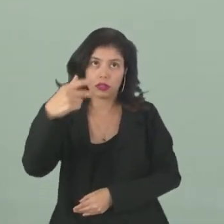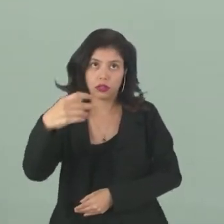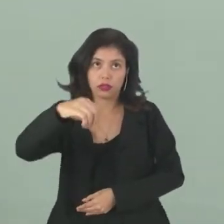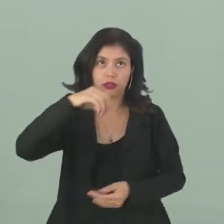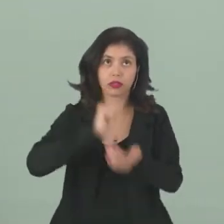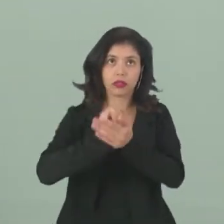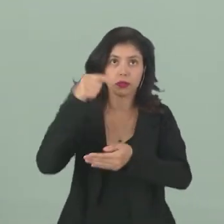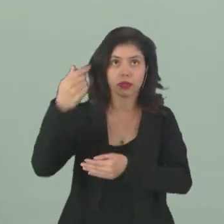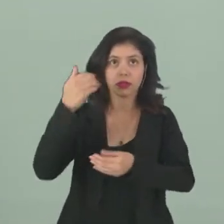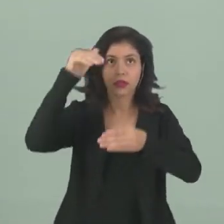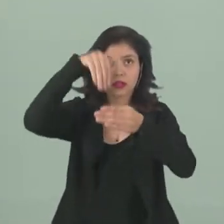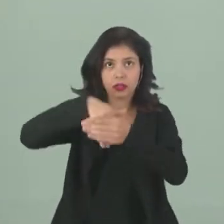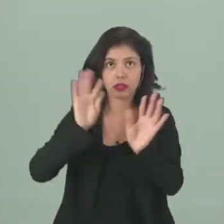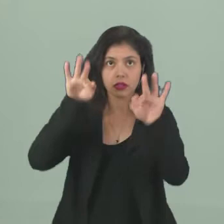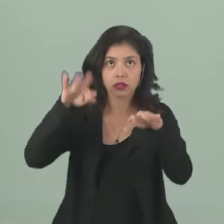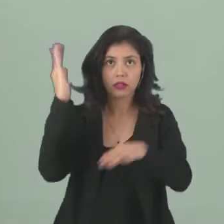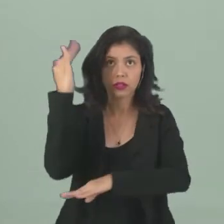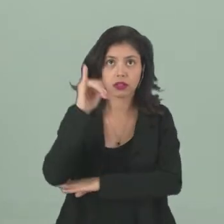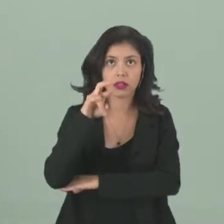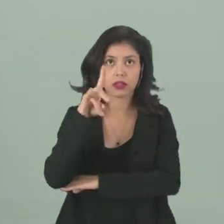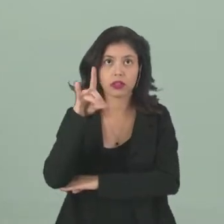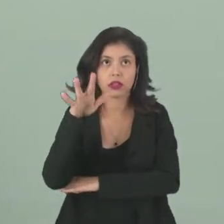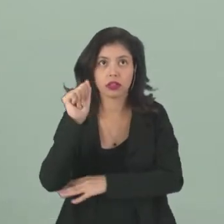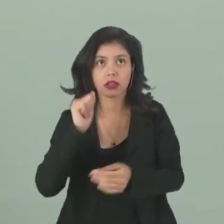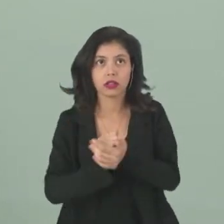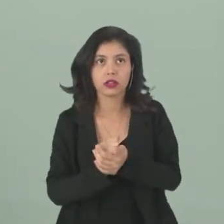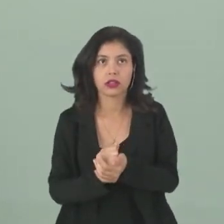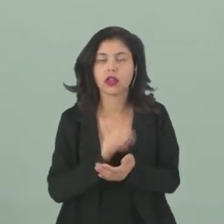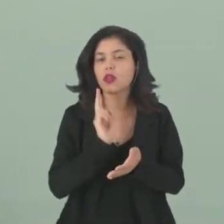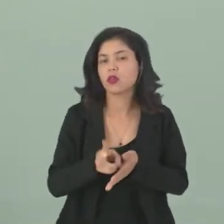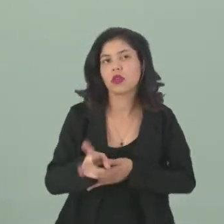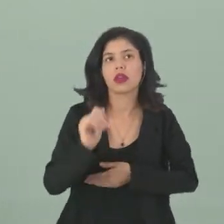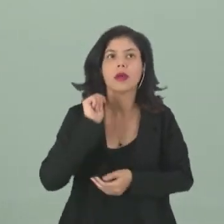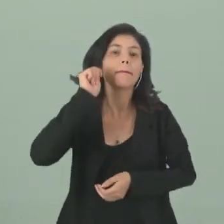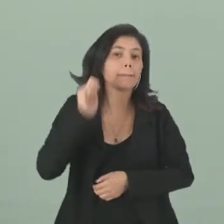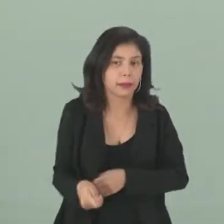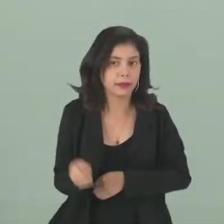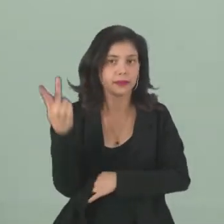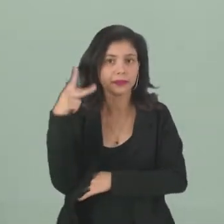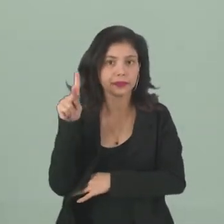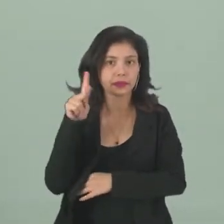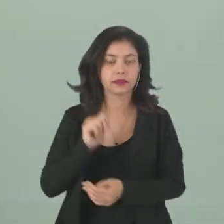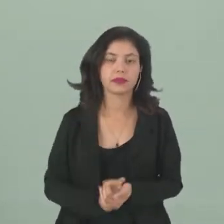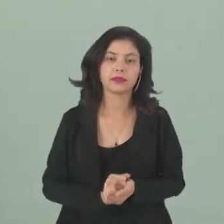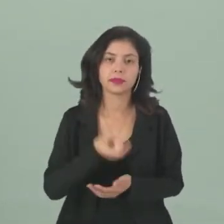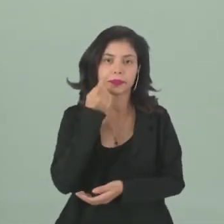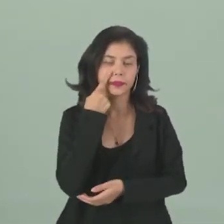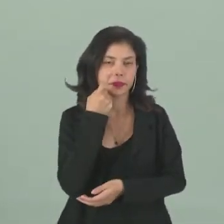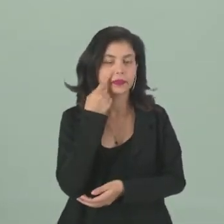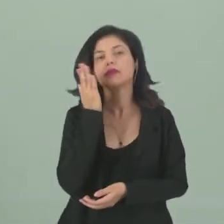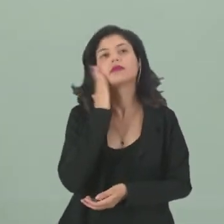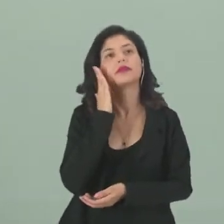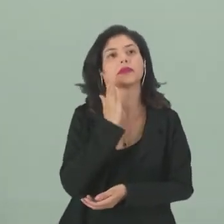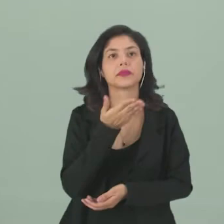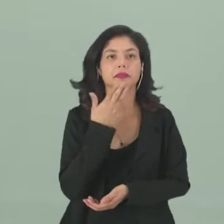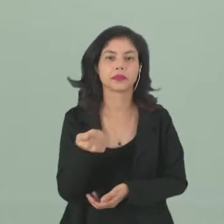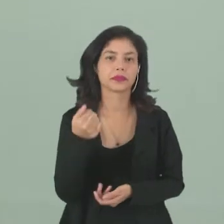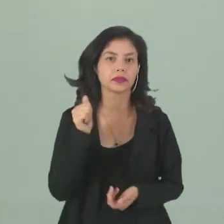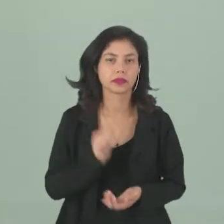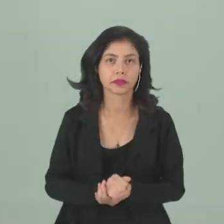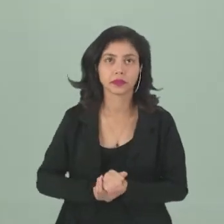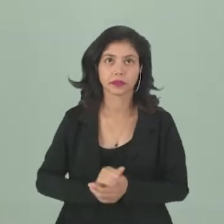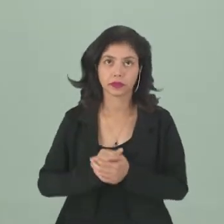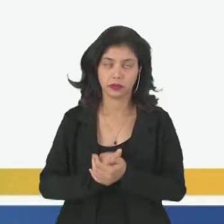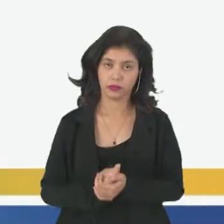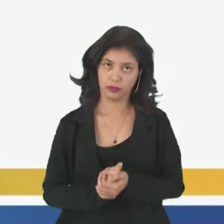1989, após o fim das eleições indiretas que prevaleceram no período da ditadura militar. A gente vai entender um pouquinho melhor isso mais lá